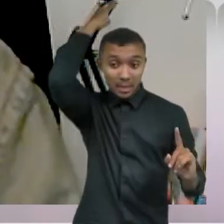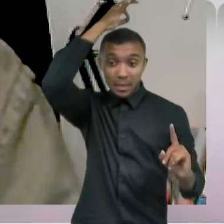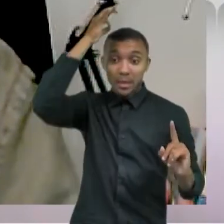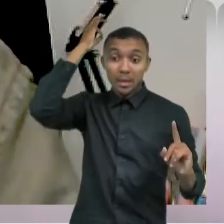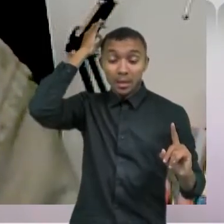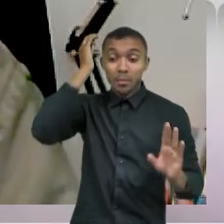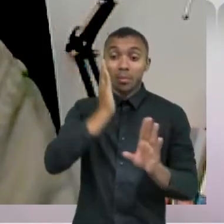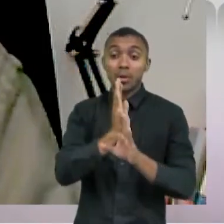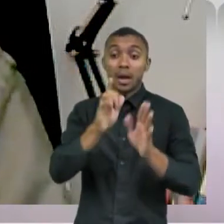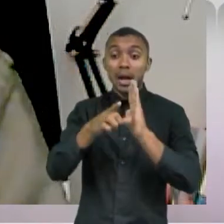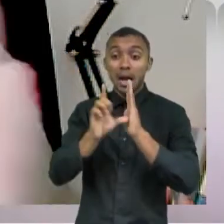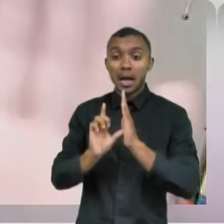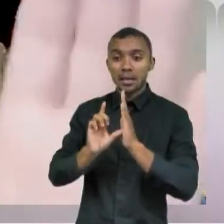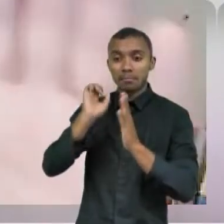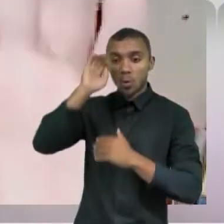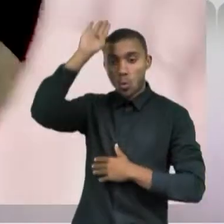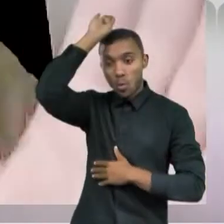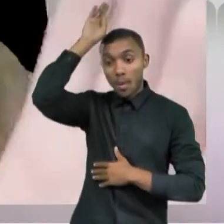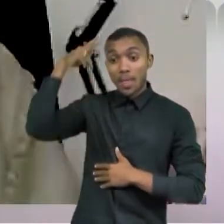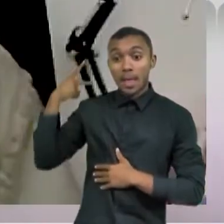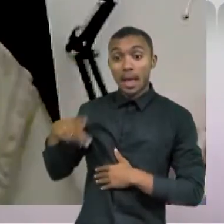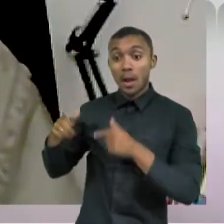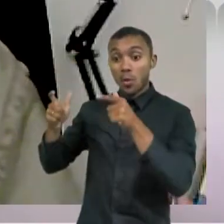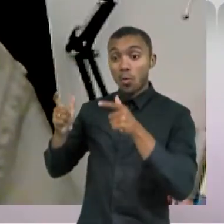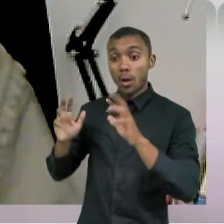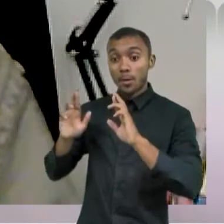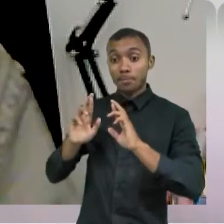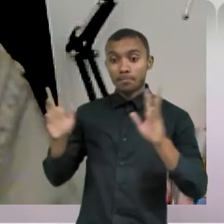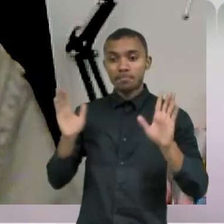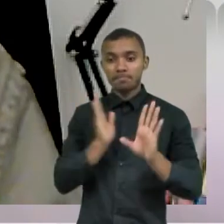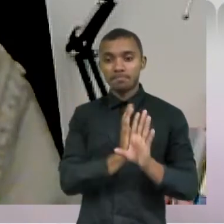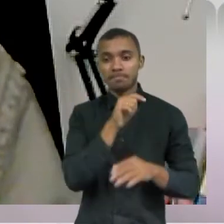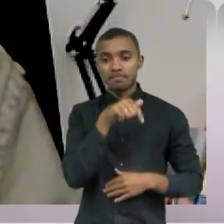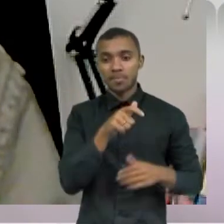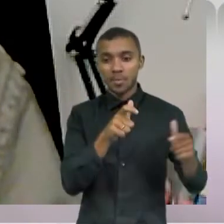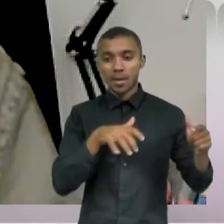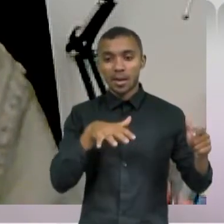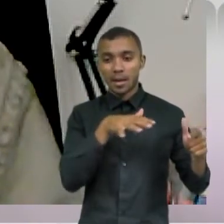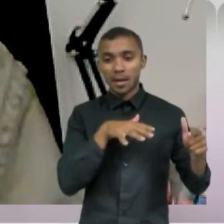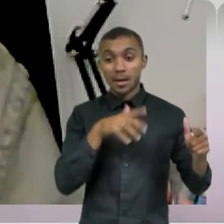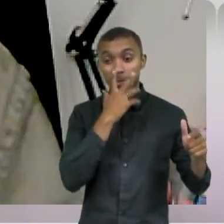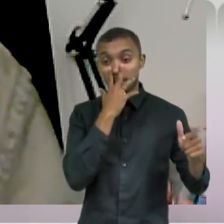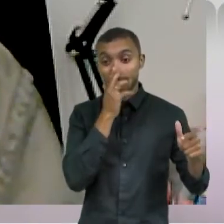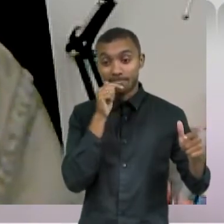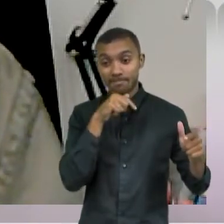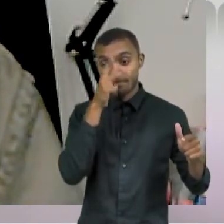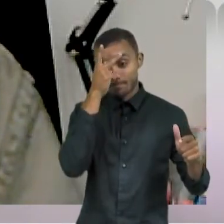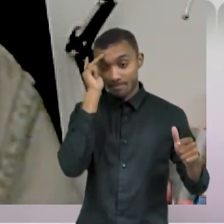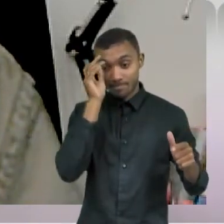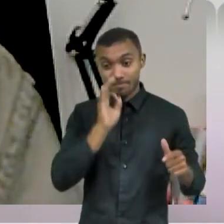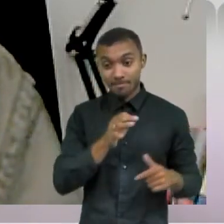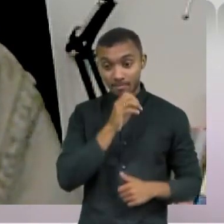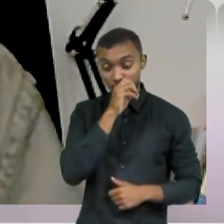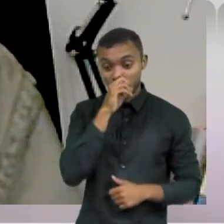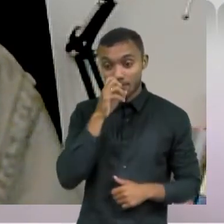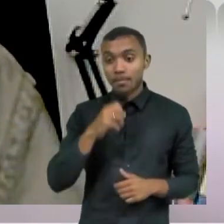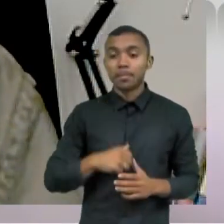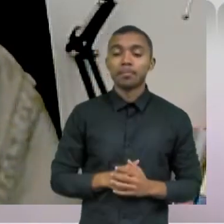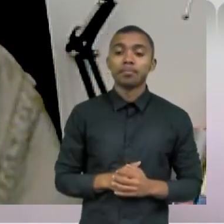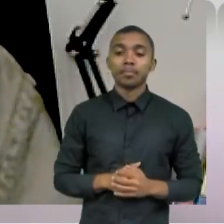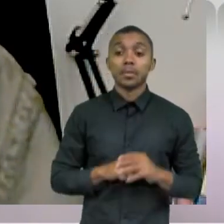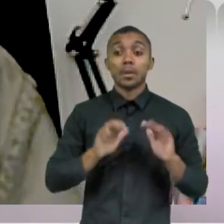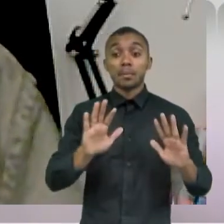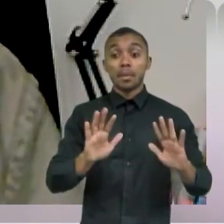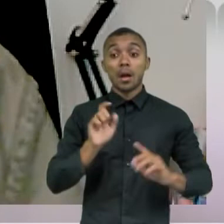o tempo do Vaticano, é diferente do nosso tempo aqui, do tempo de nós, meros mortais. Mas a tendência